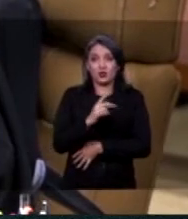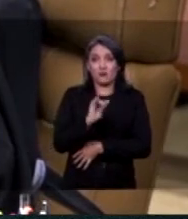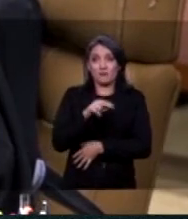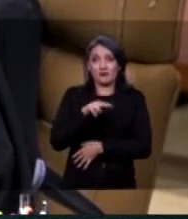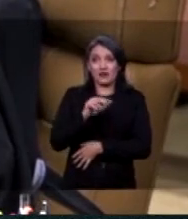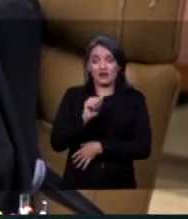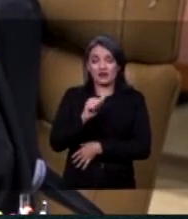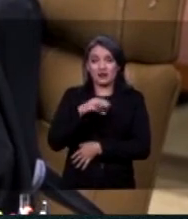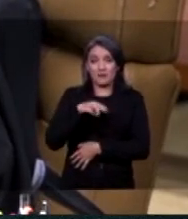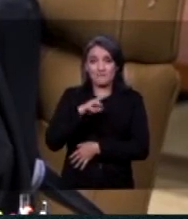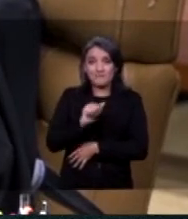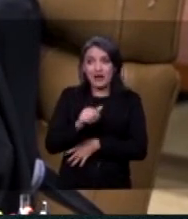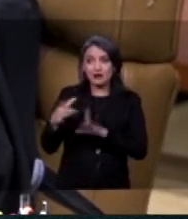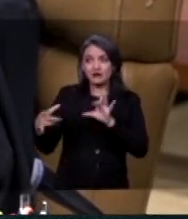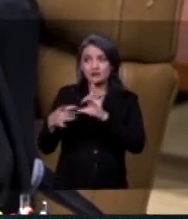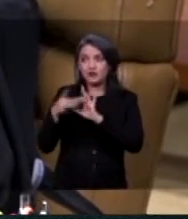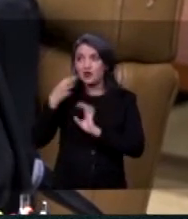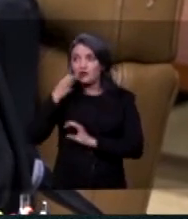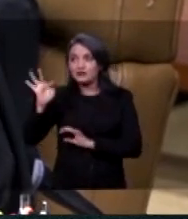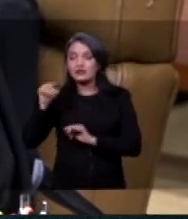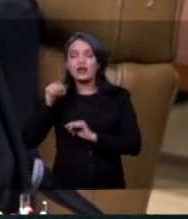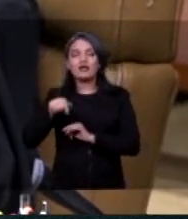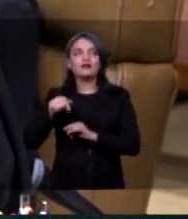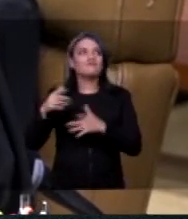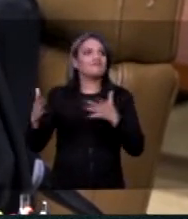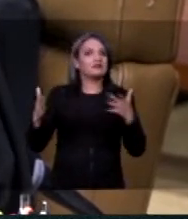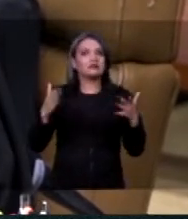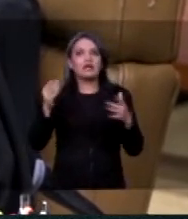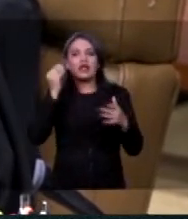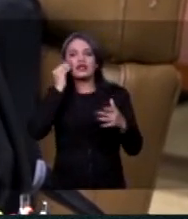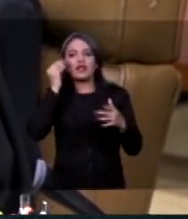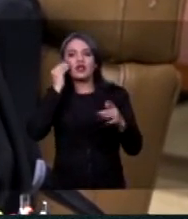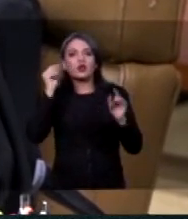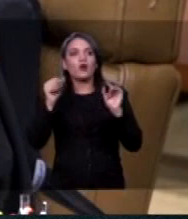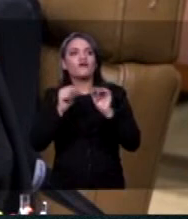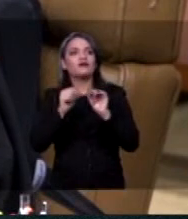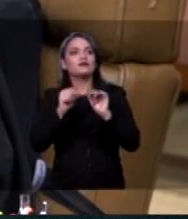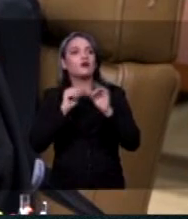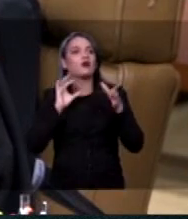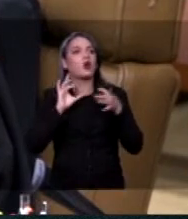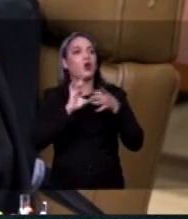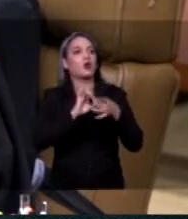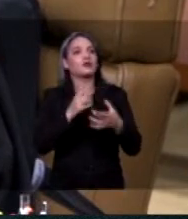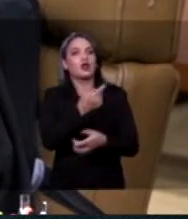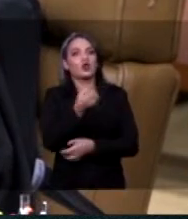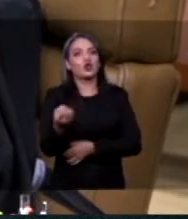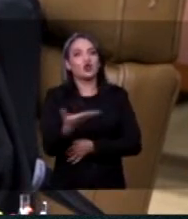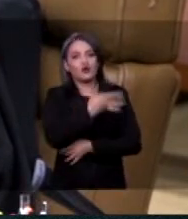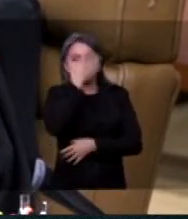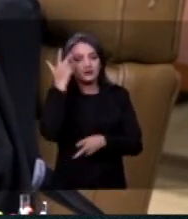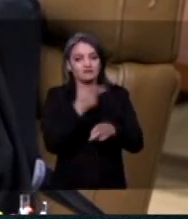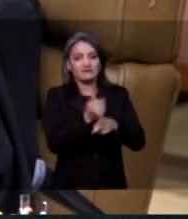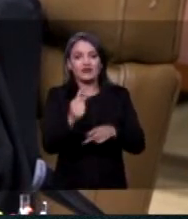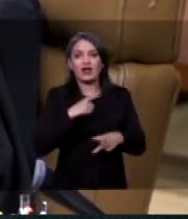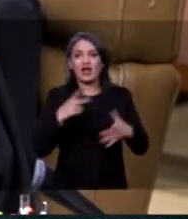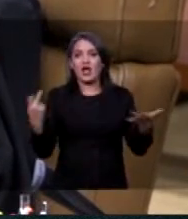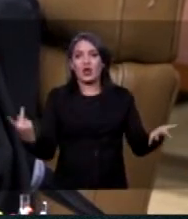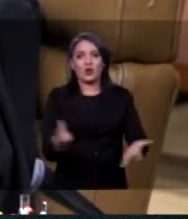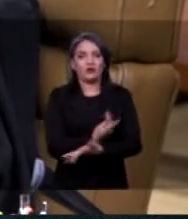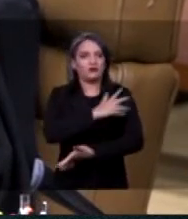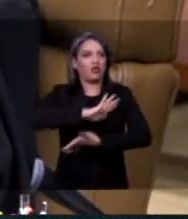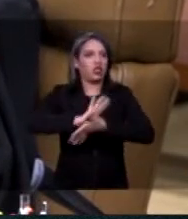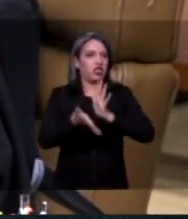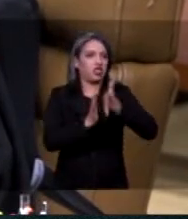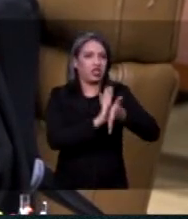das leis, a segurança jurídica, é o Parlamento já se manifestou, a necessidade de reiterá-lo foi